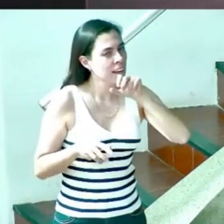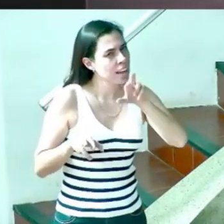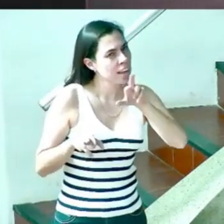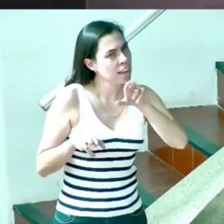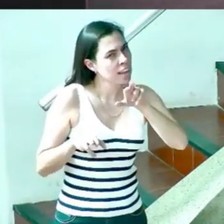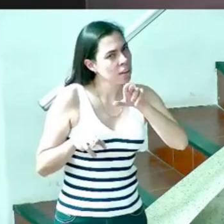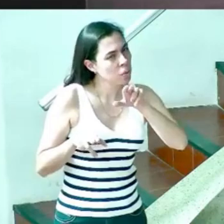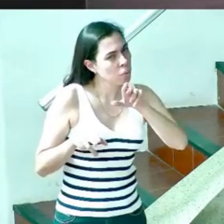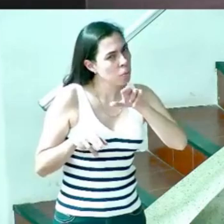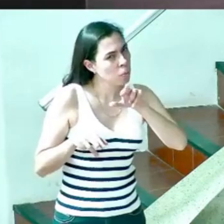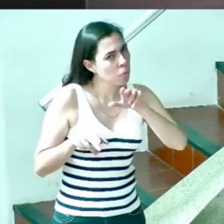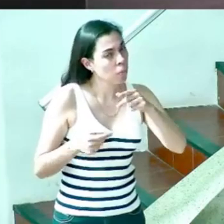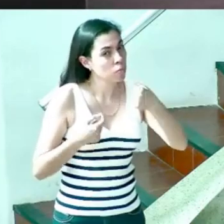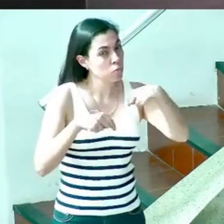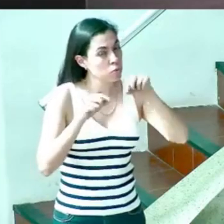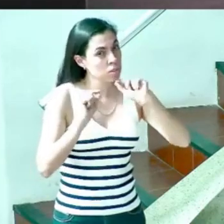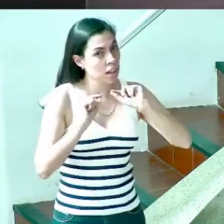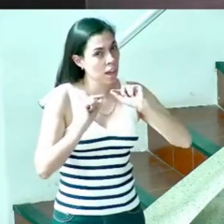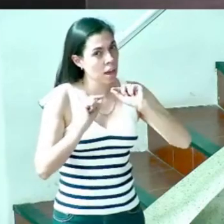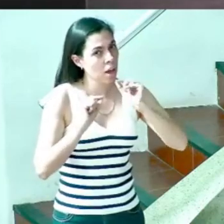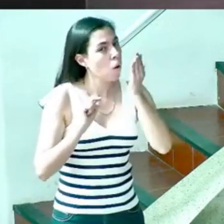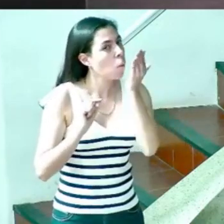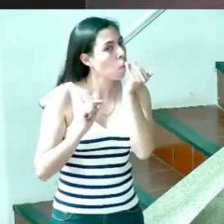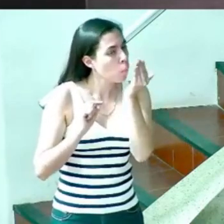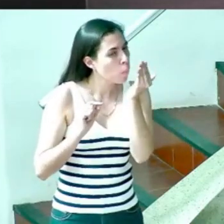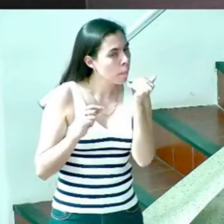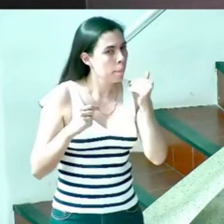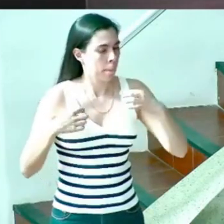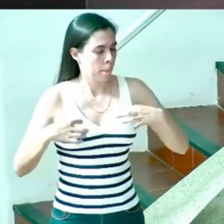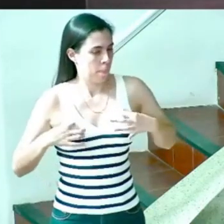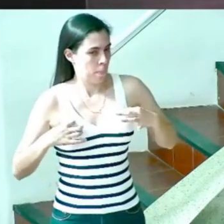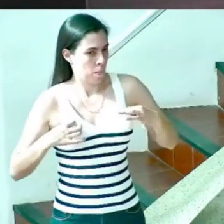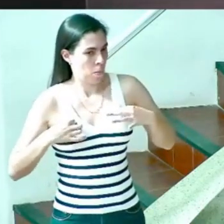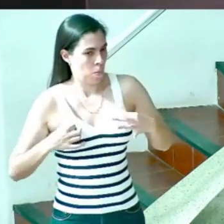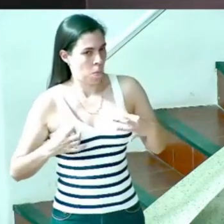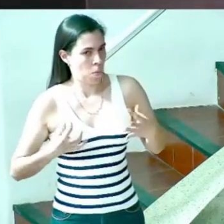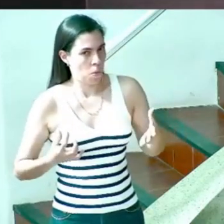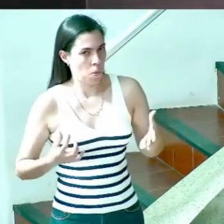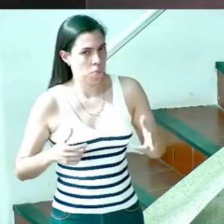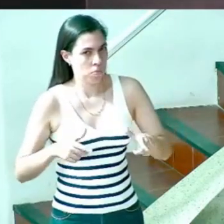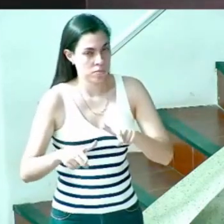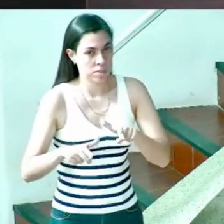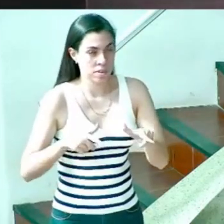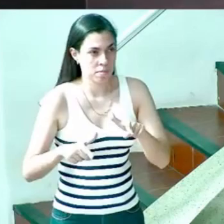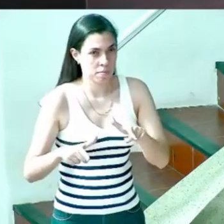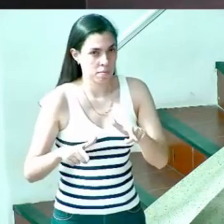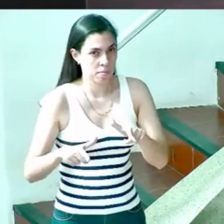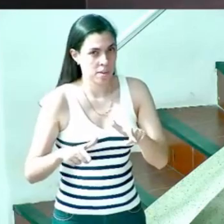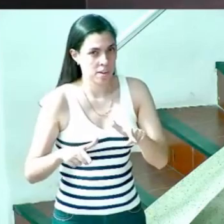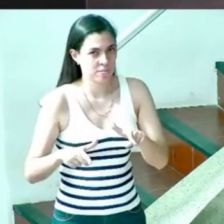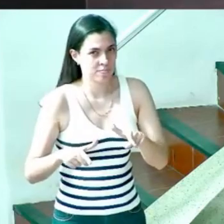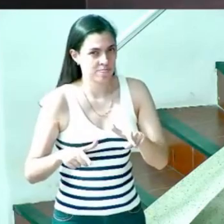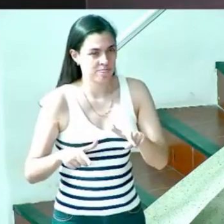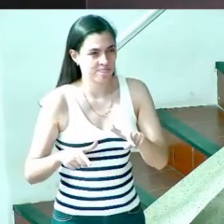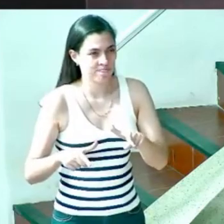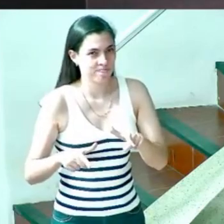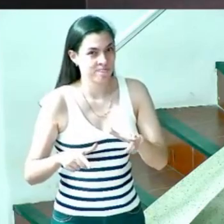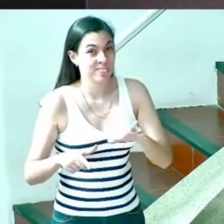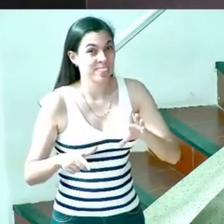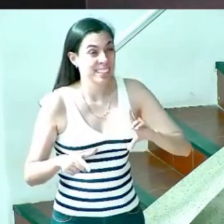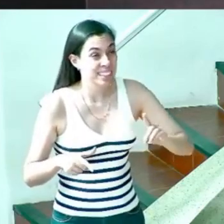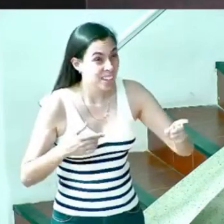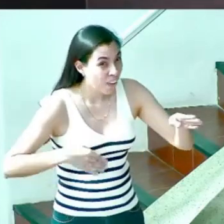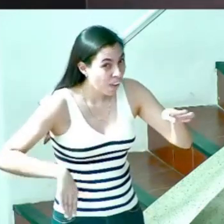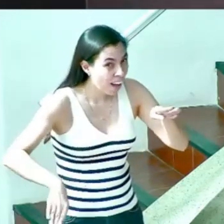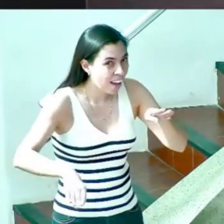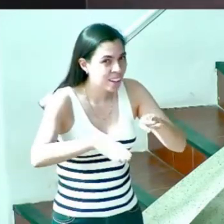as nossas necessidades físicas, ela nos coloca diante da nossa maior necessidade espiritual, que é o perdão dos